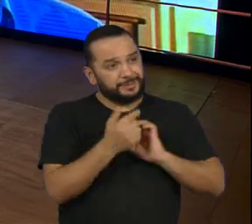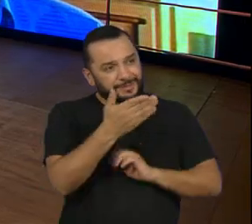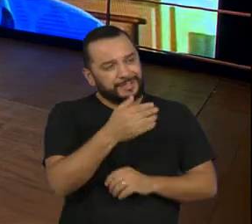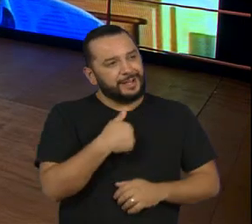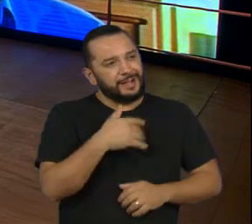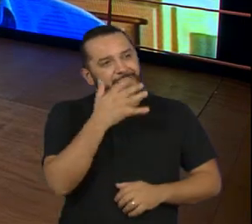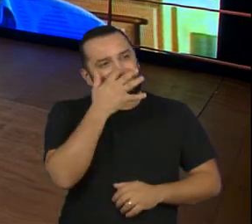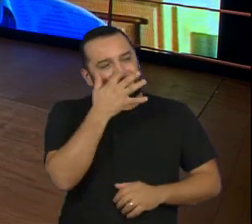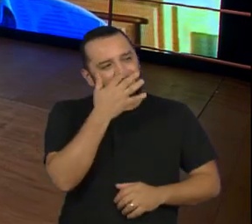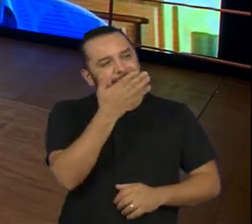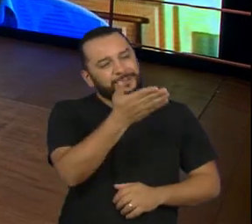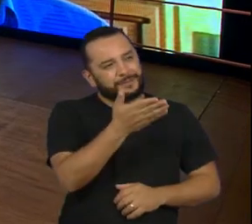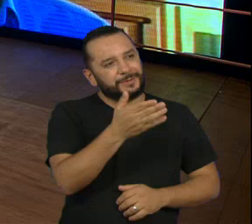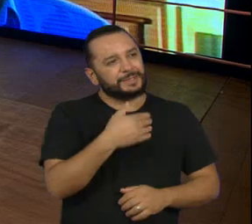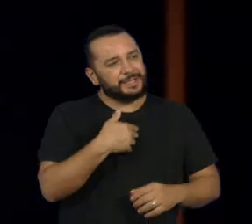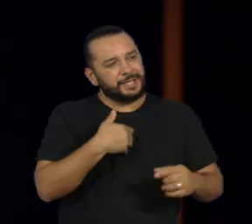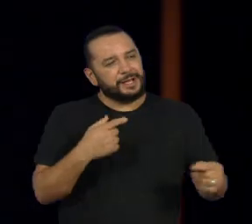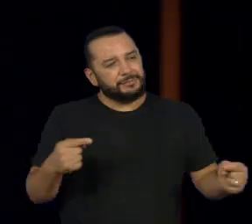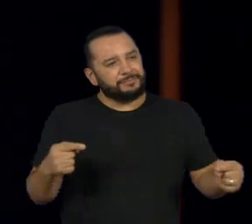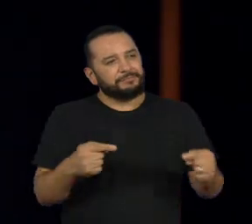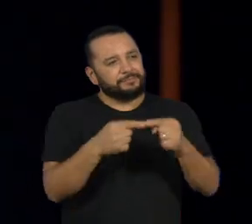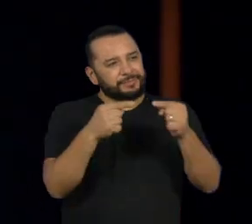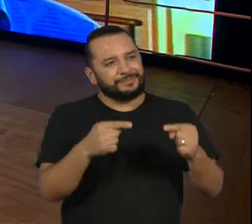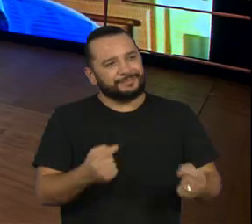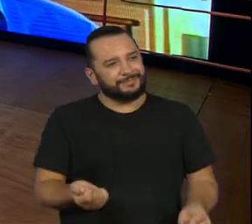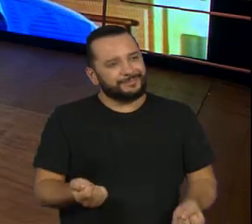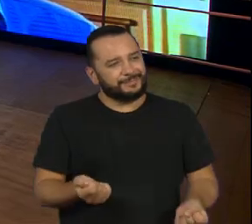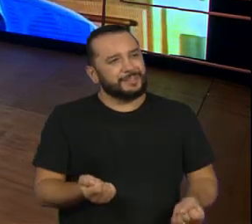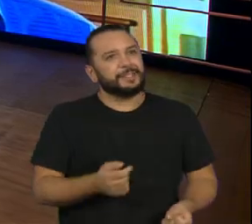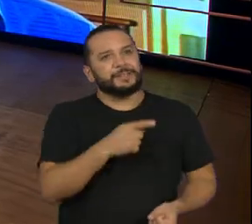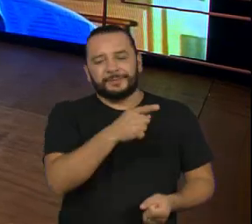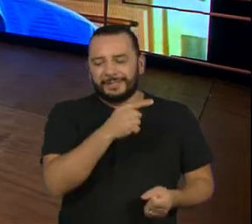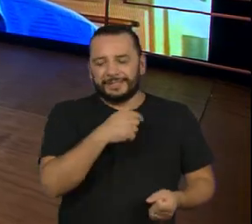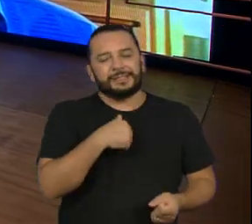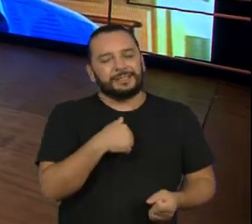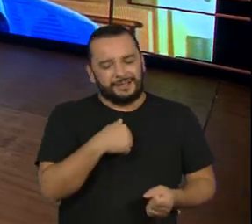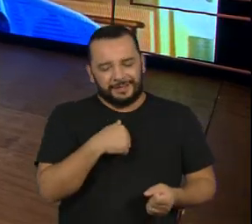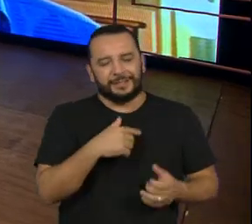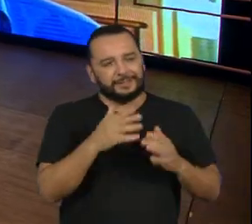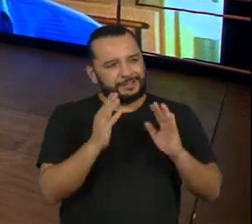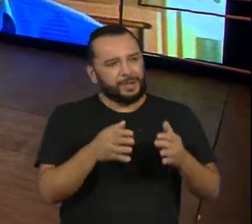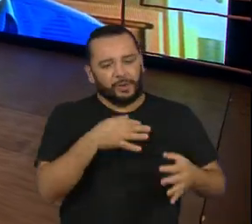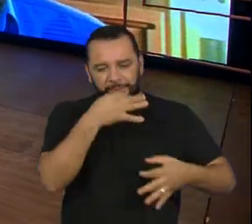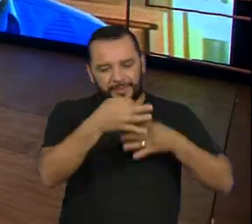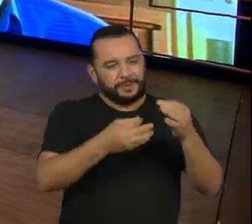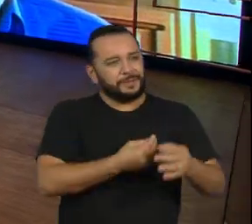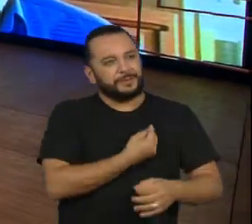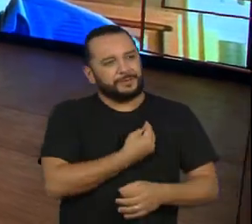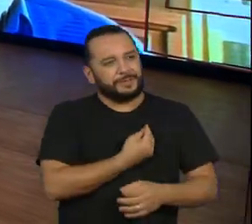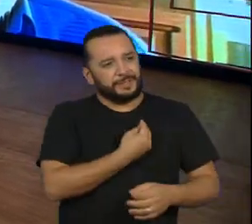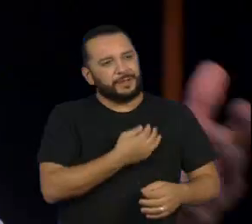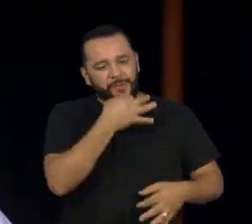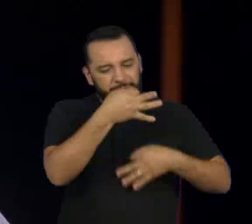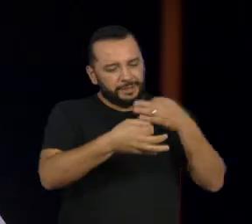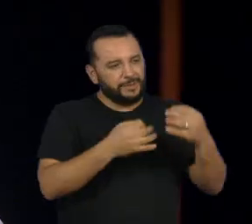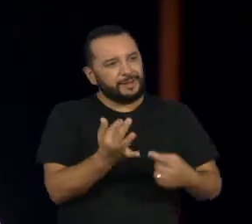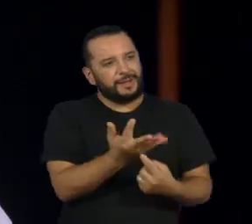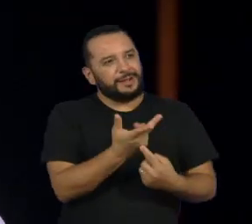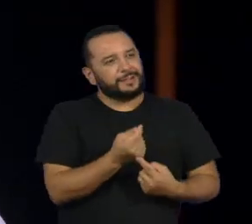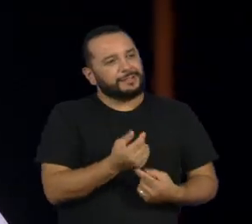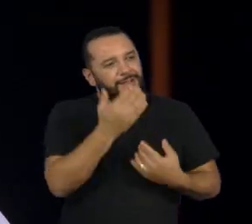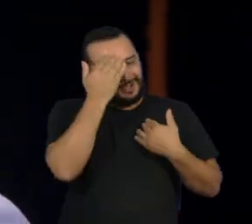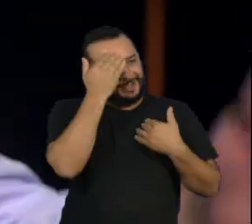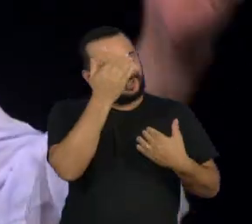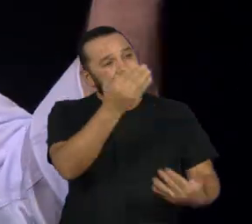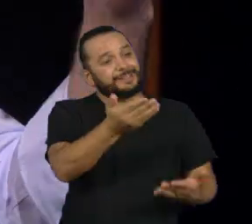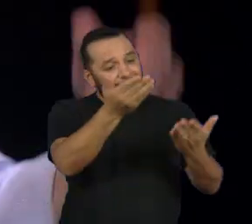para você a admiração pela sua coerência, nas posições que você assume, tanto na vida como na sua arte.